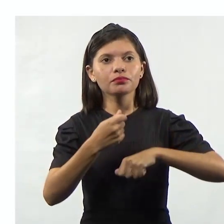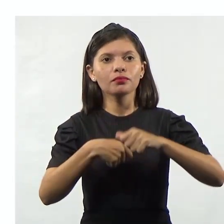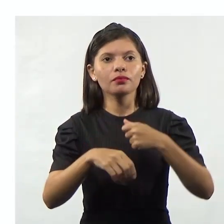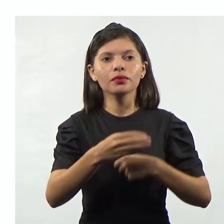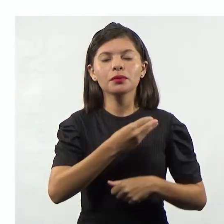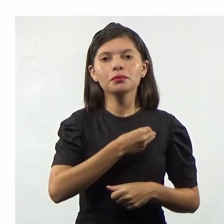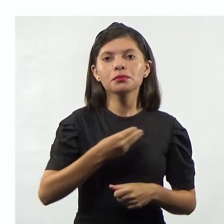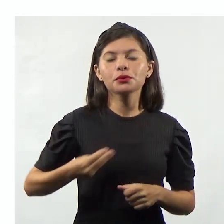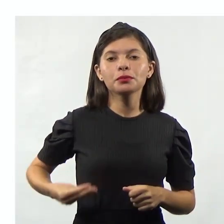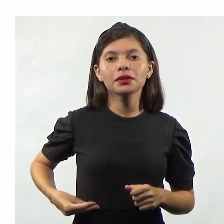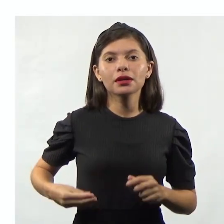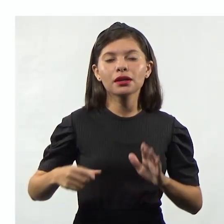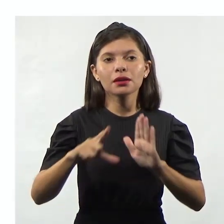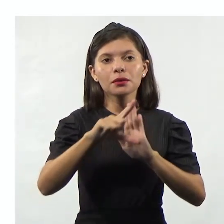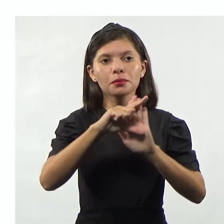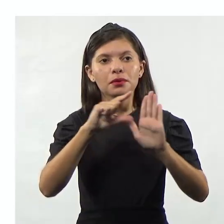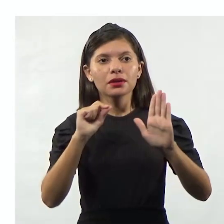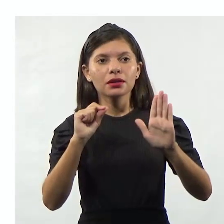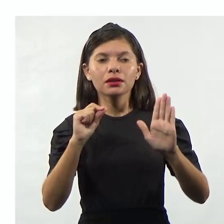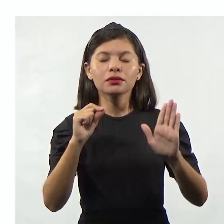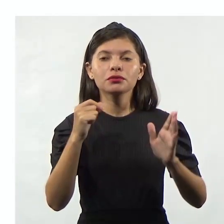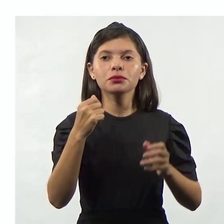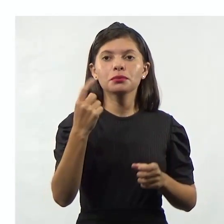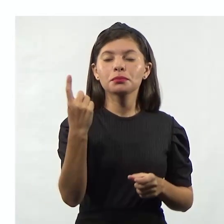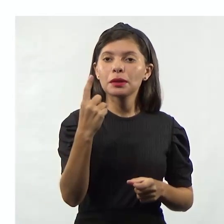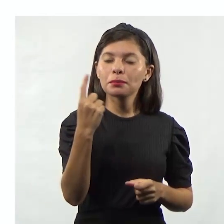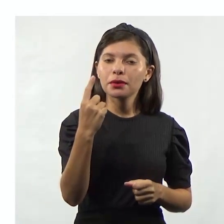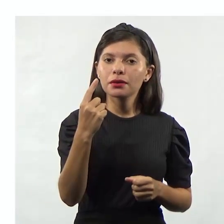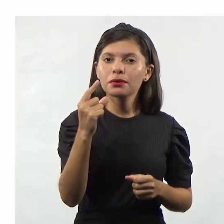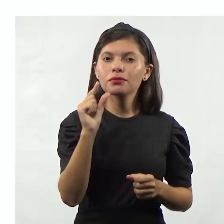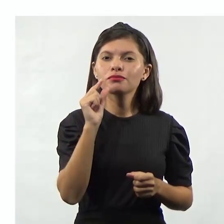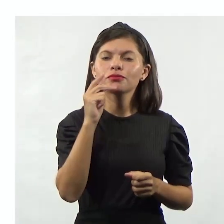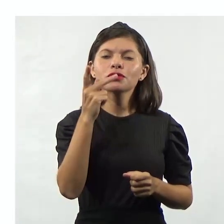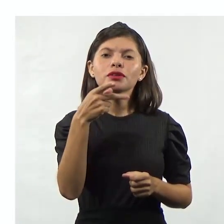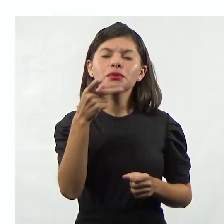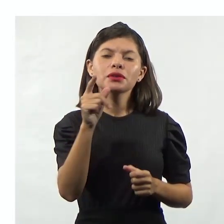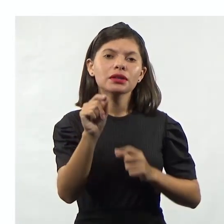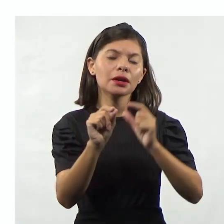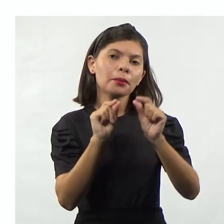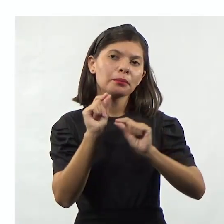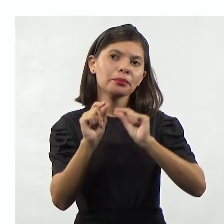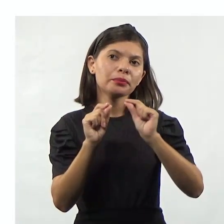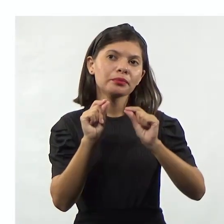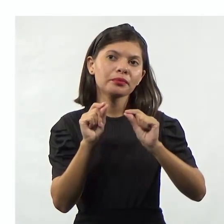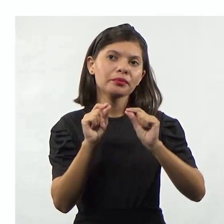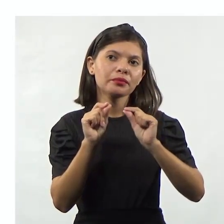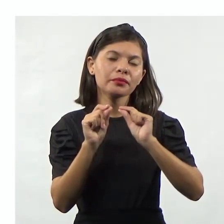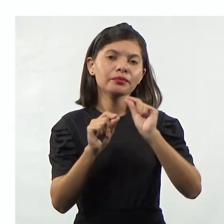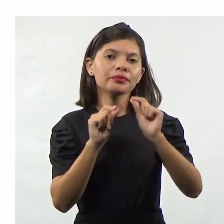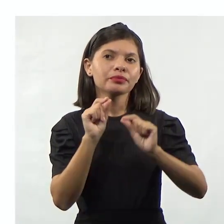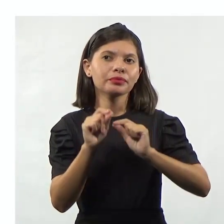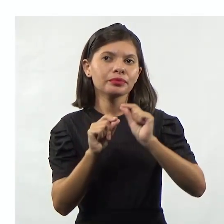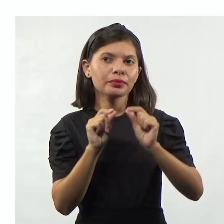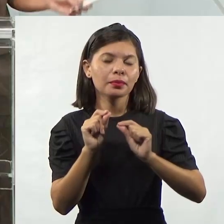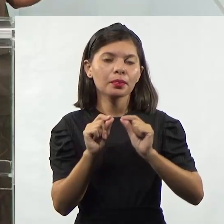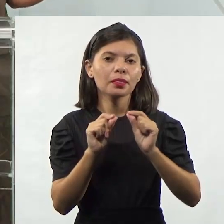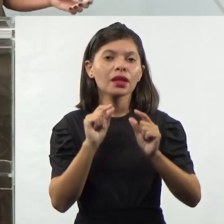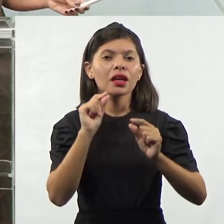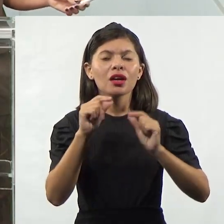pela administração pública. E aí vem o parágrafo 1º e diz o seguinte, que